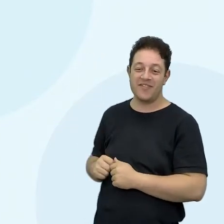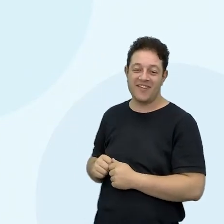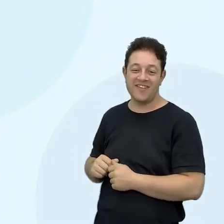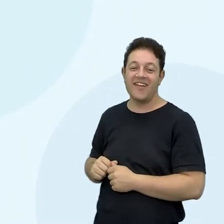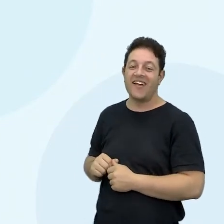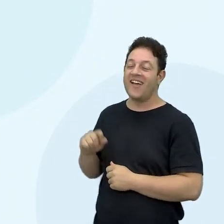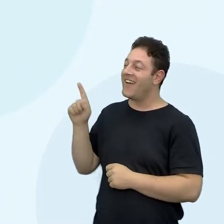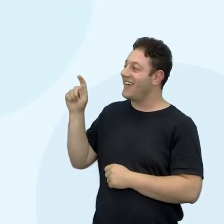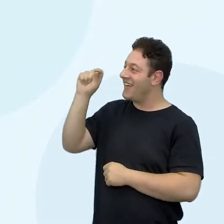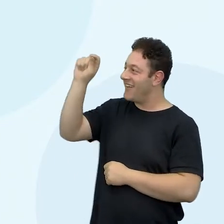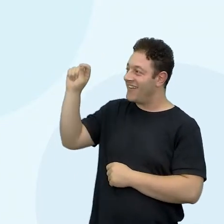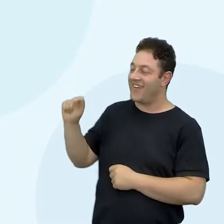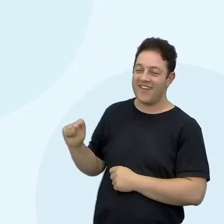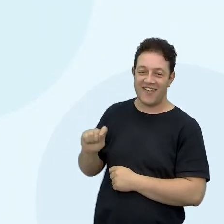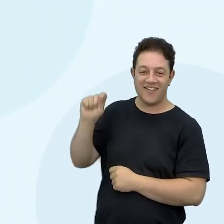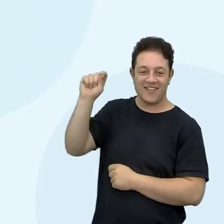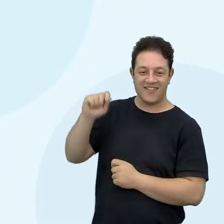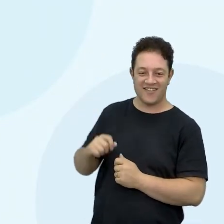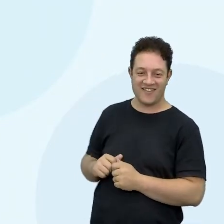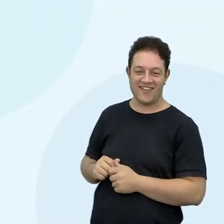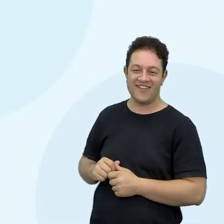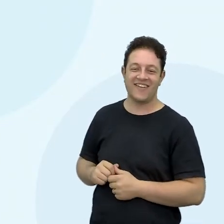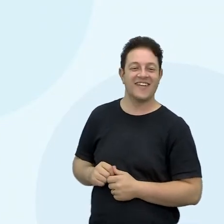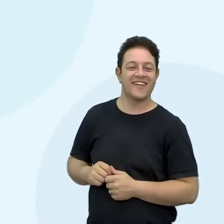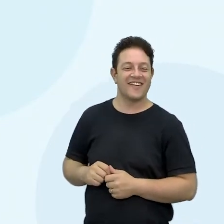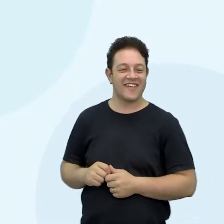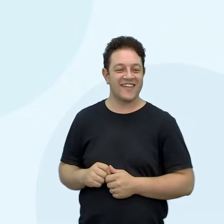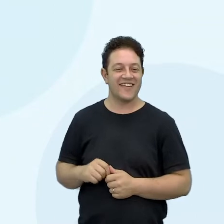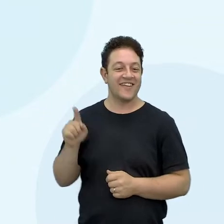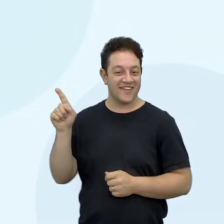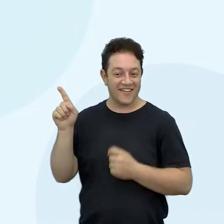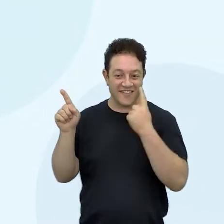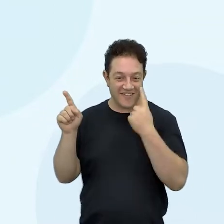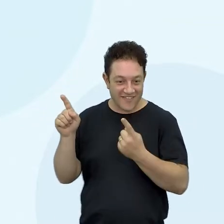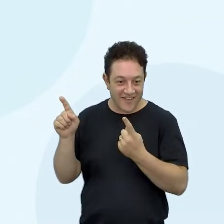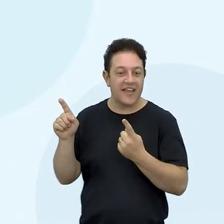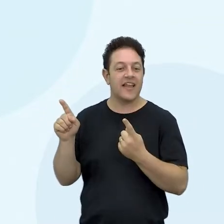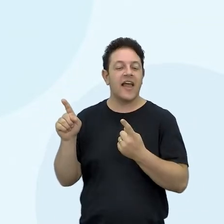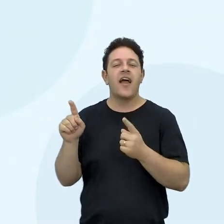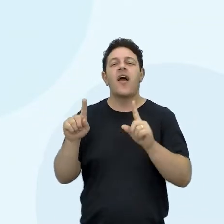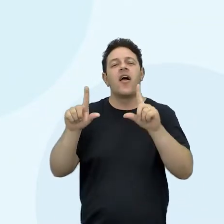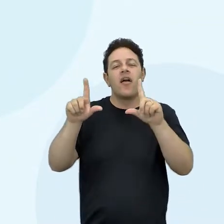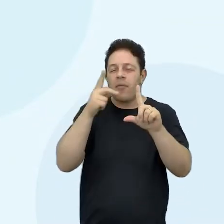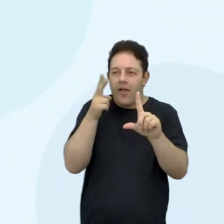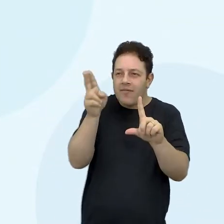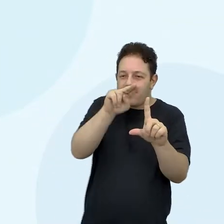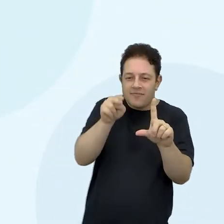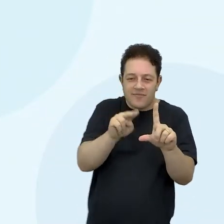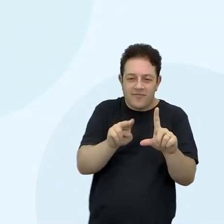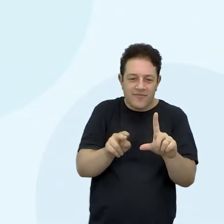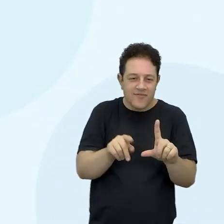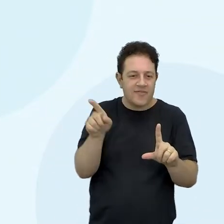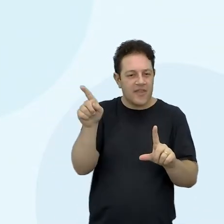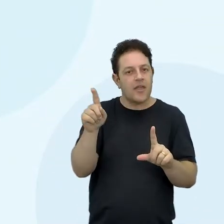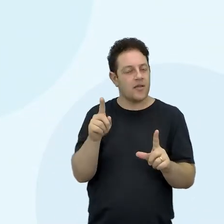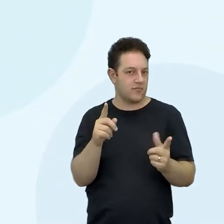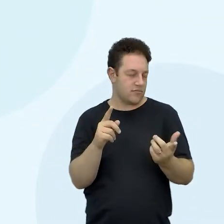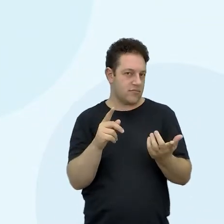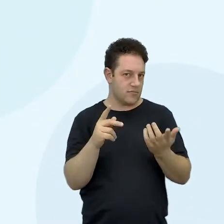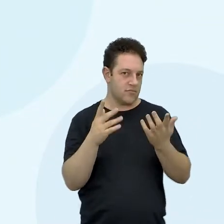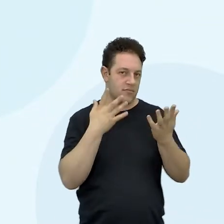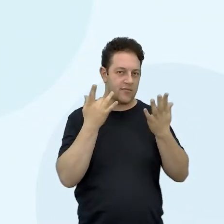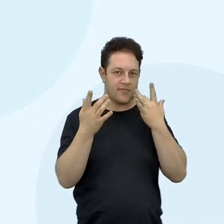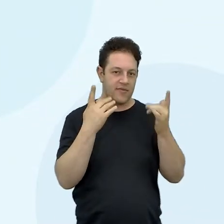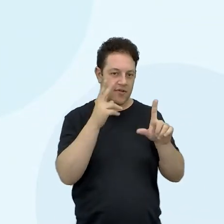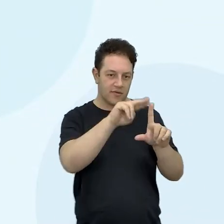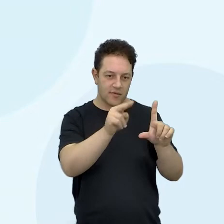que foi pintada, aí é uma arte que foi pintada, é uma cena capturada aí que a gente tem, é uma obra de arte e tal, que